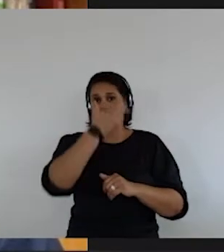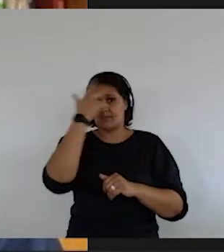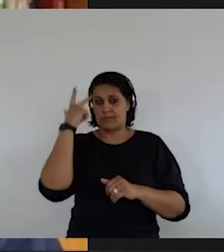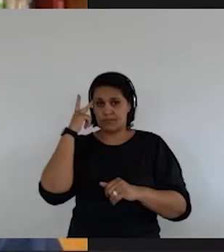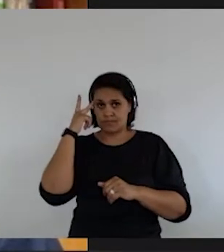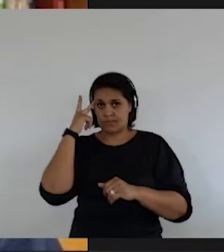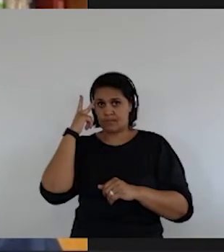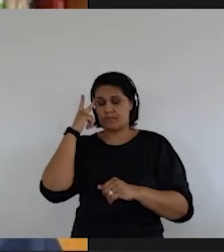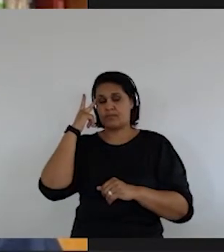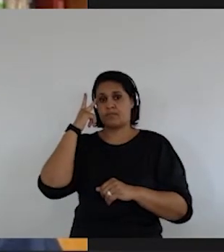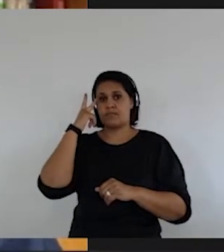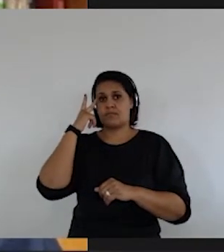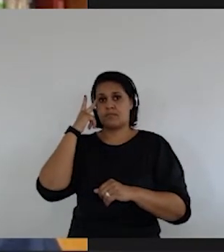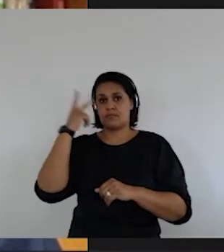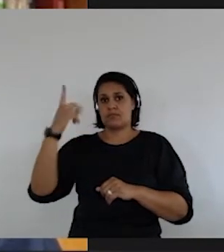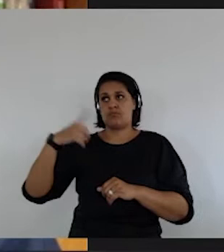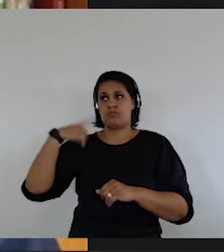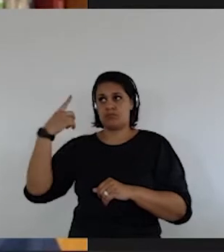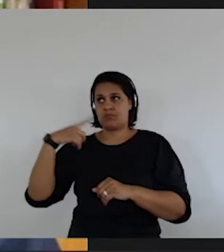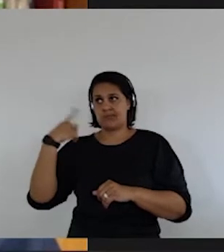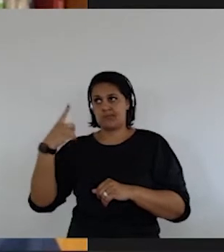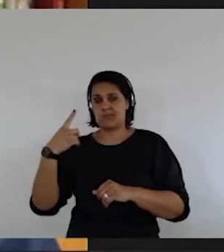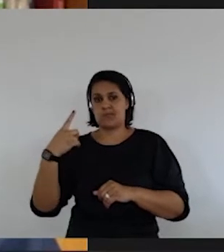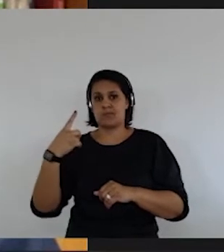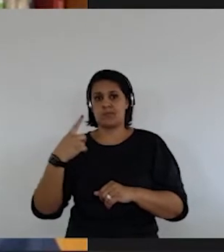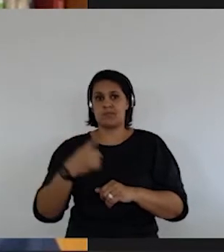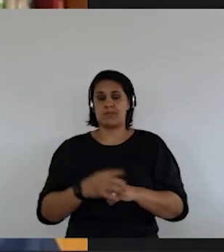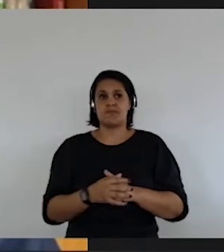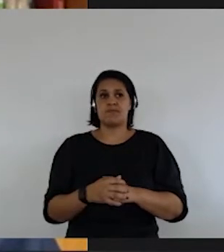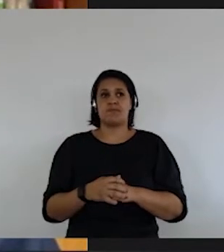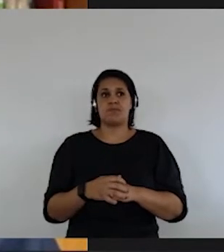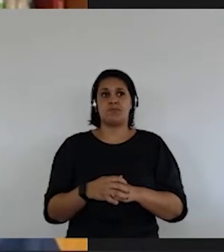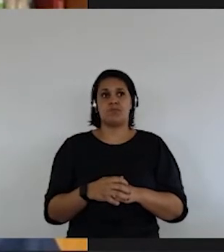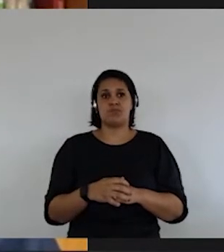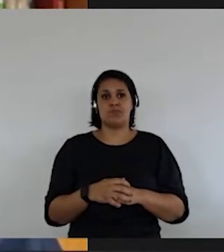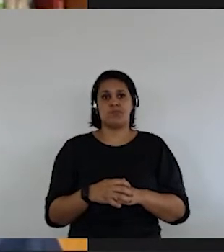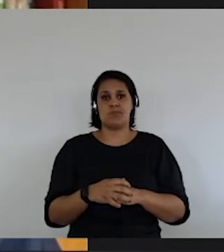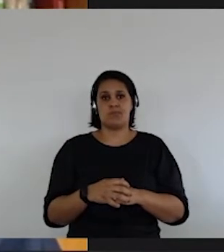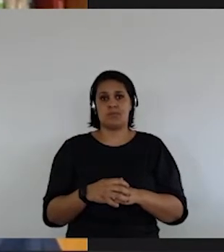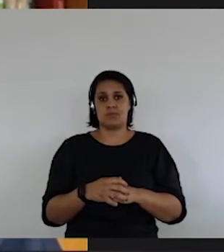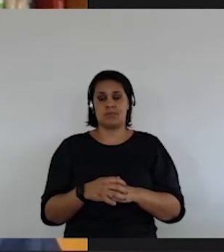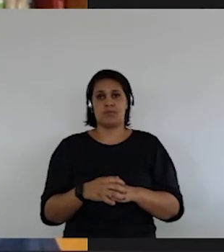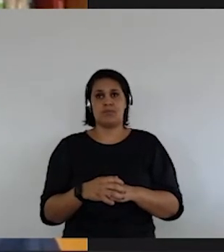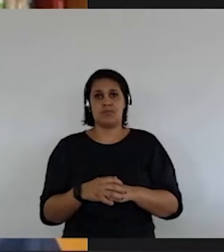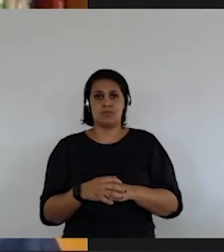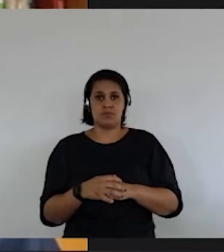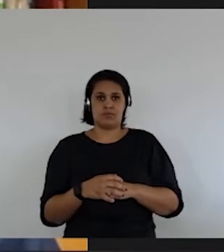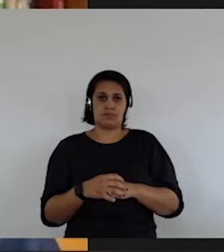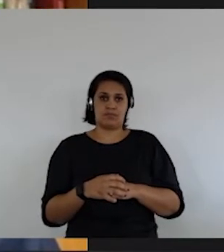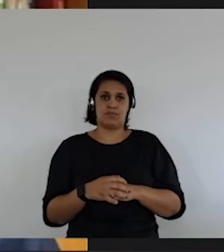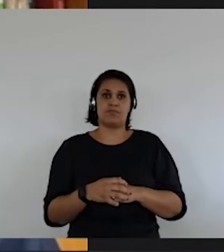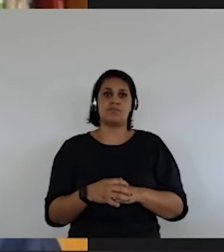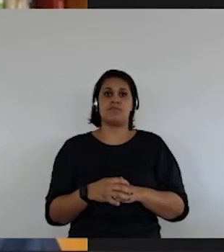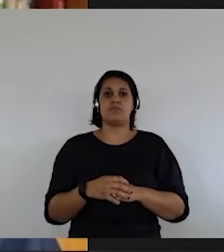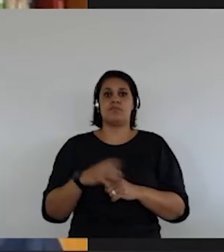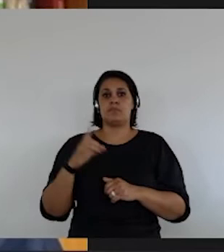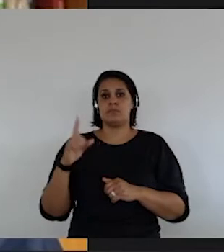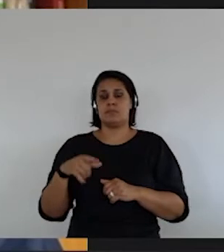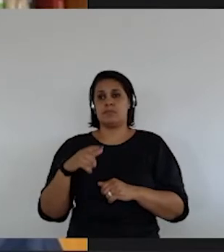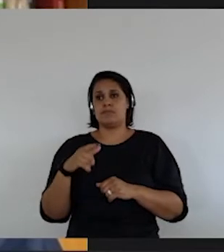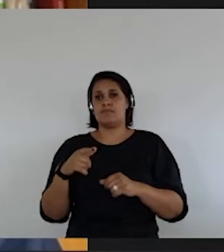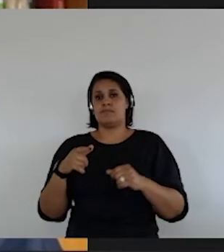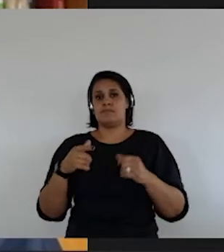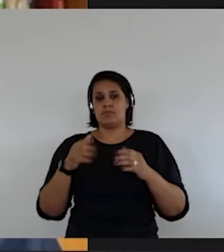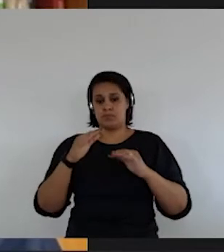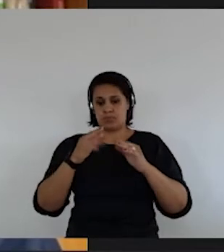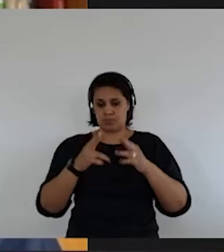com domicílio profissional em cidade diversa daquela onde está sediado o tribunal realizar sustentação oral por meio tecnológico, de